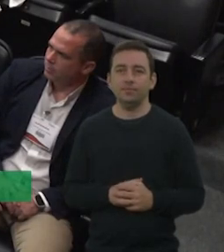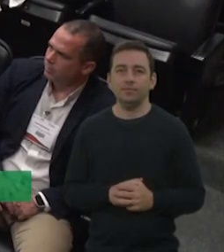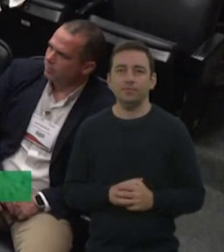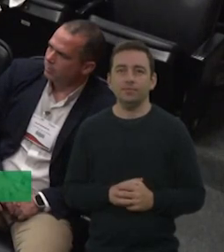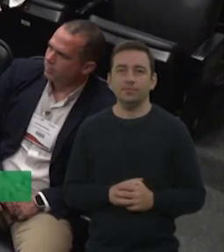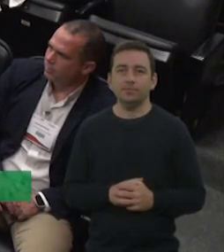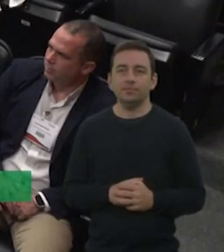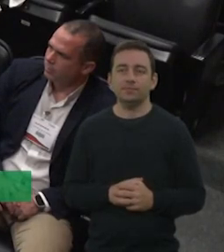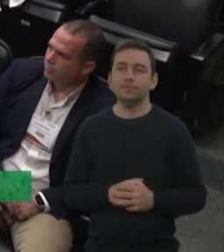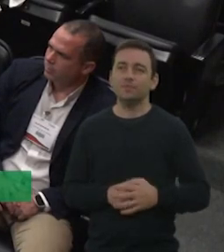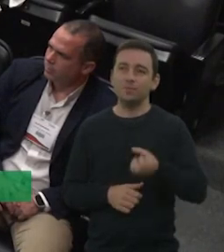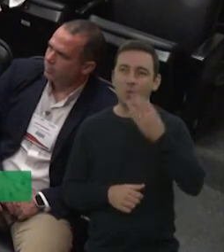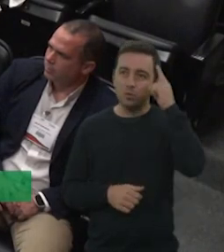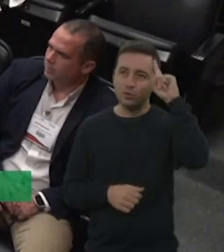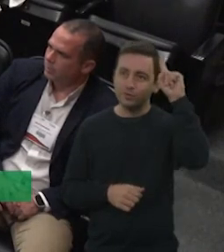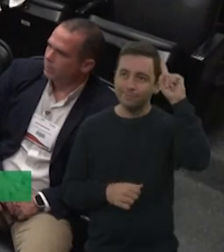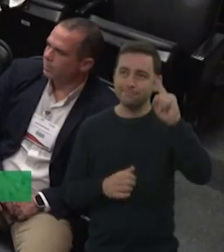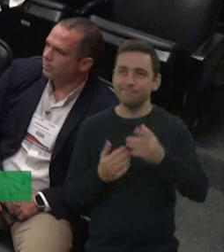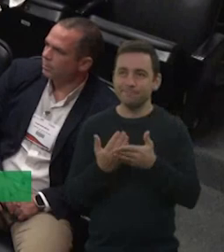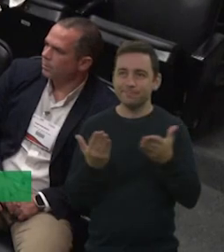Olá, bom dia.